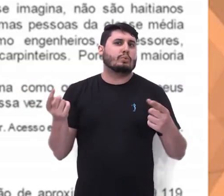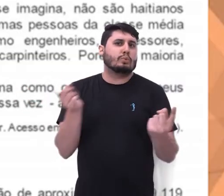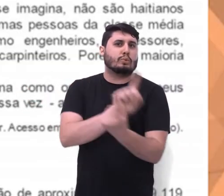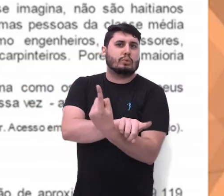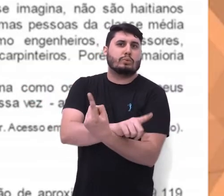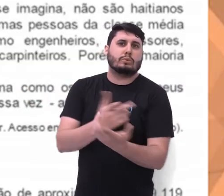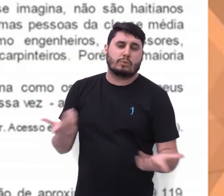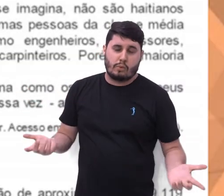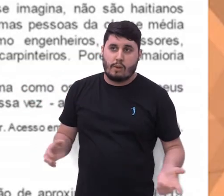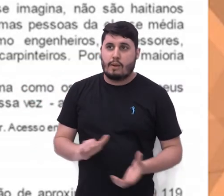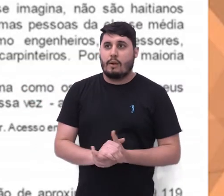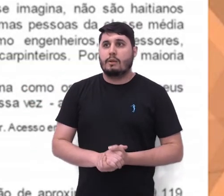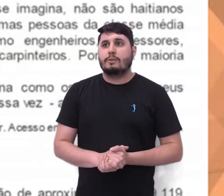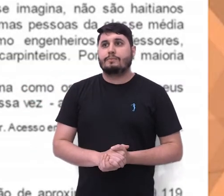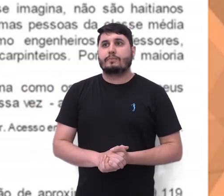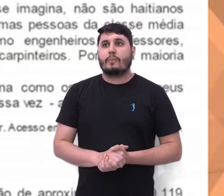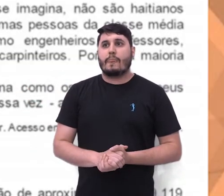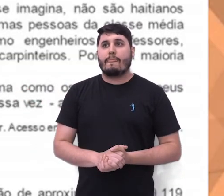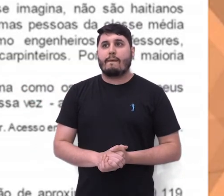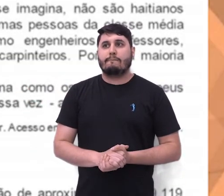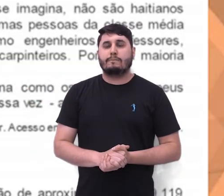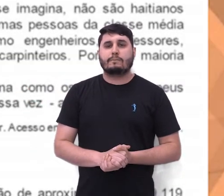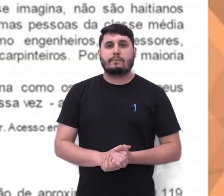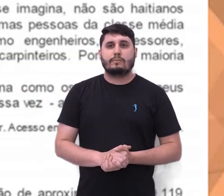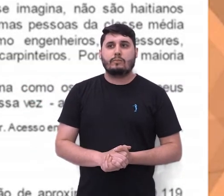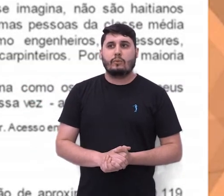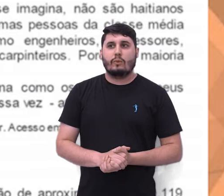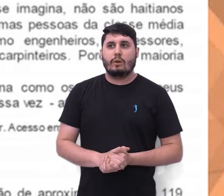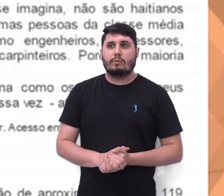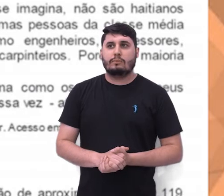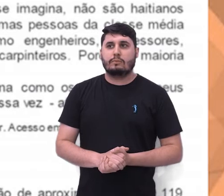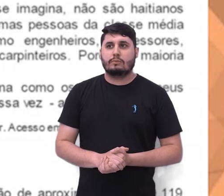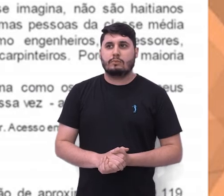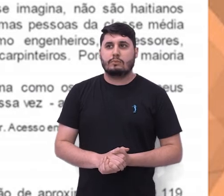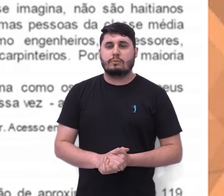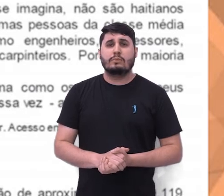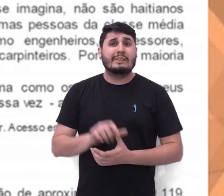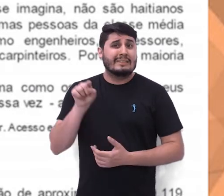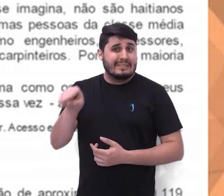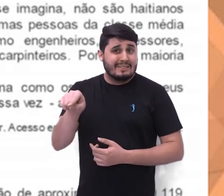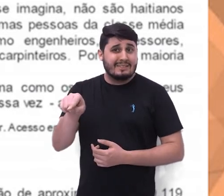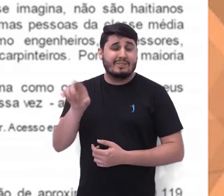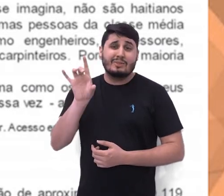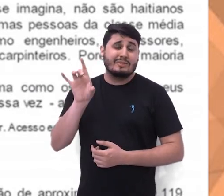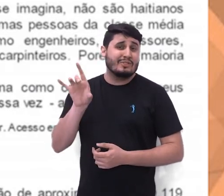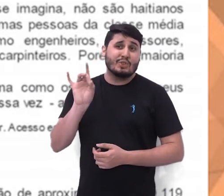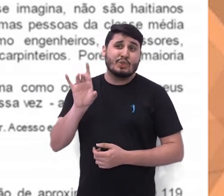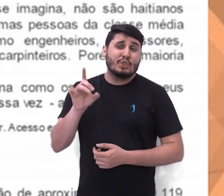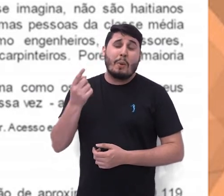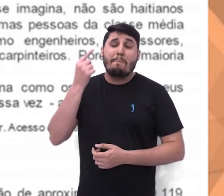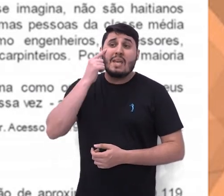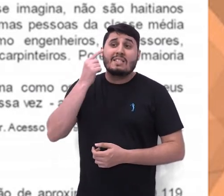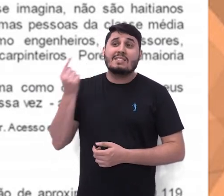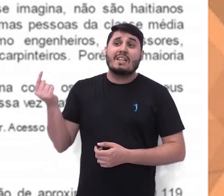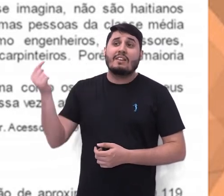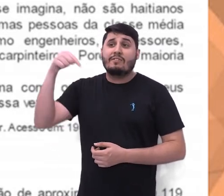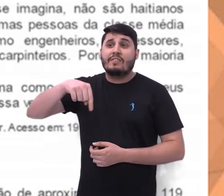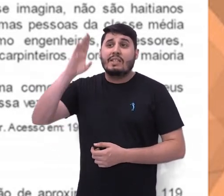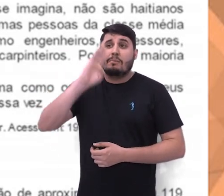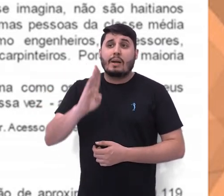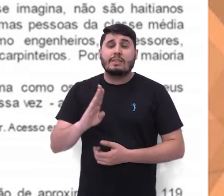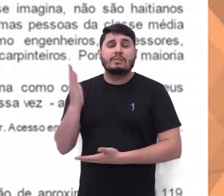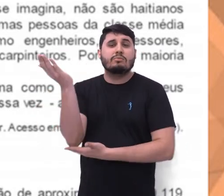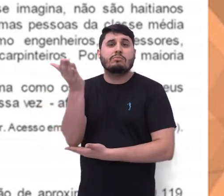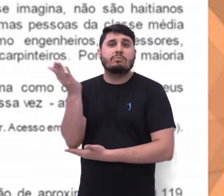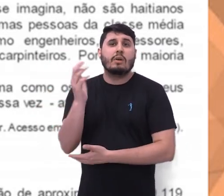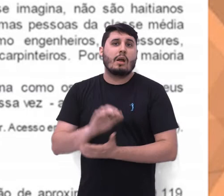Segundo Corinto, ao contrário do que se imagina, não são haitianos miseráveis que buscam no Brasil para viver,